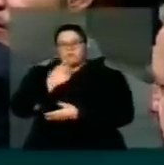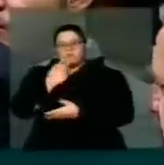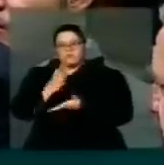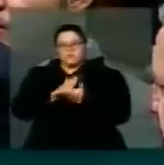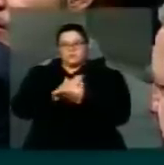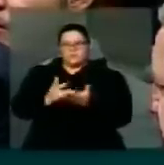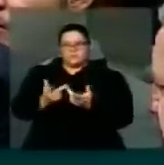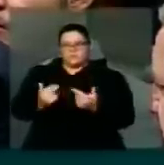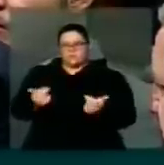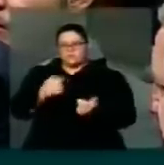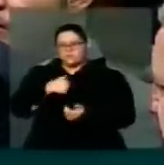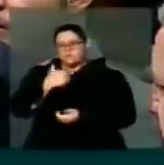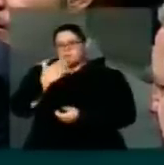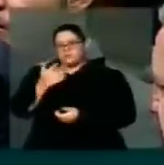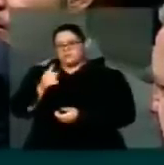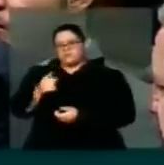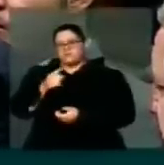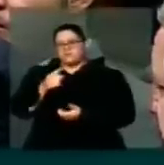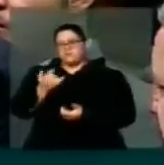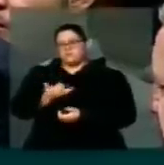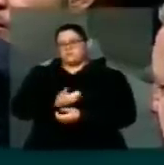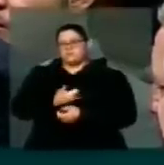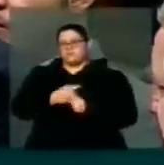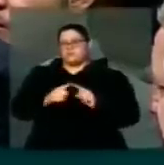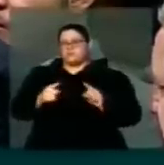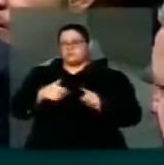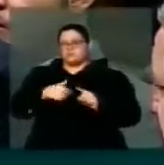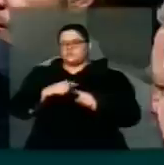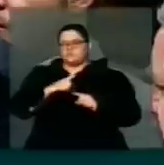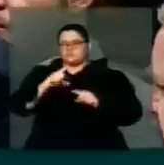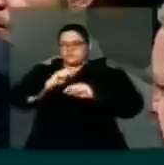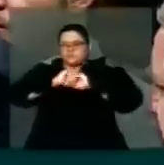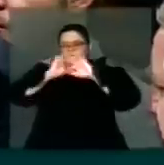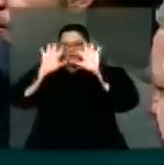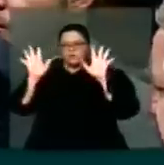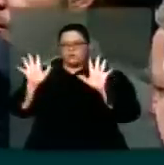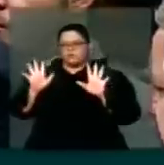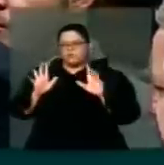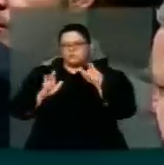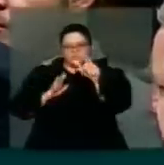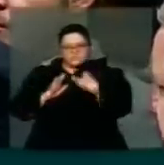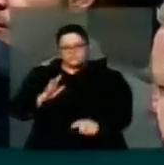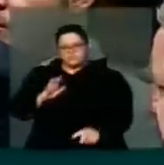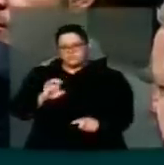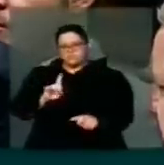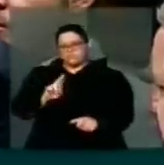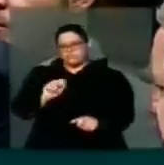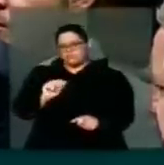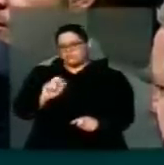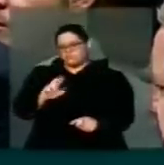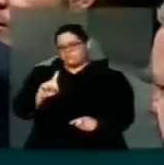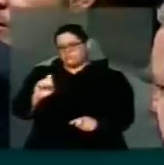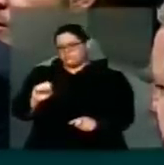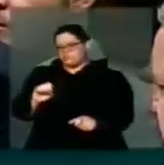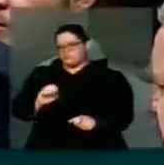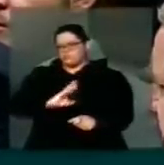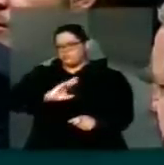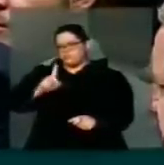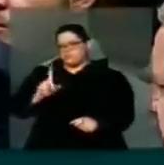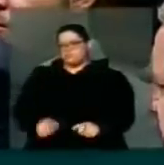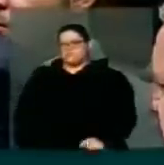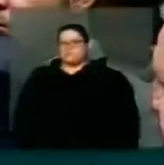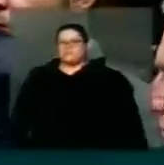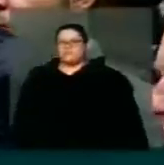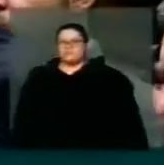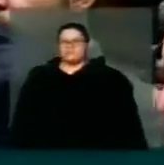depoente, presidente Eduardo Cunha, corrija. Mas tenho a clareza de que o caso dele diverge muito de todos os outros que temos